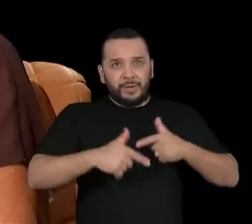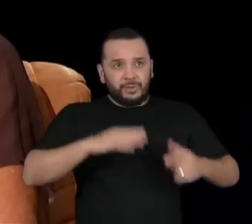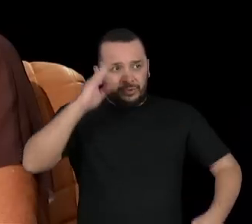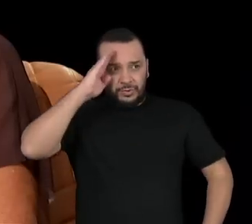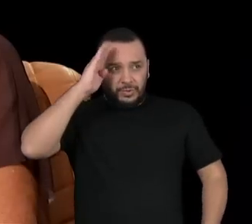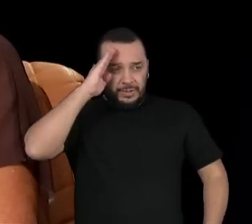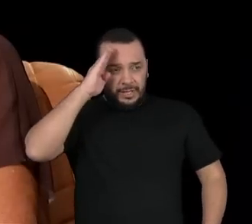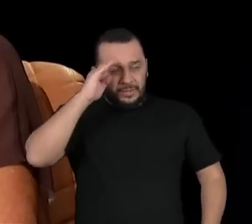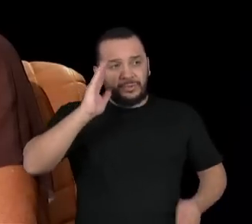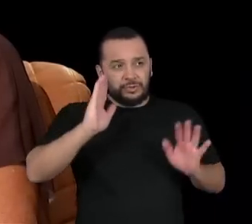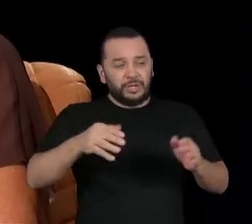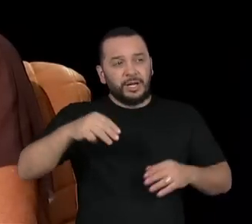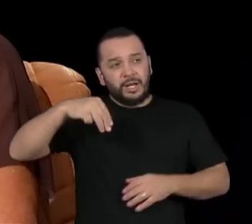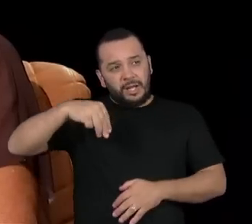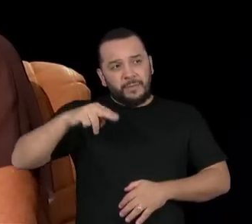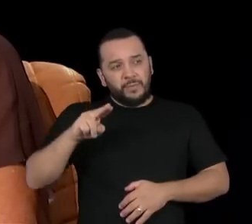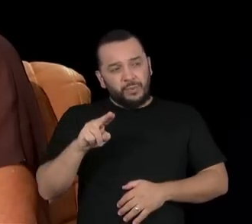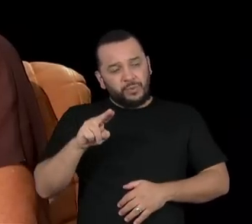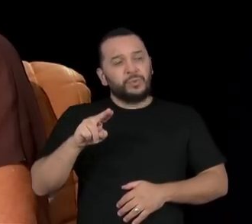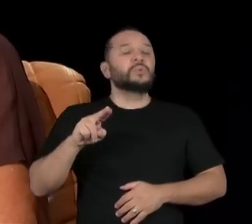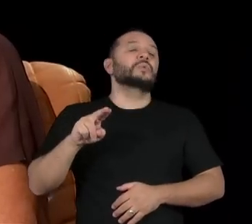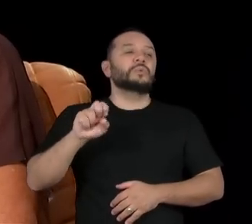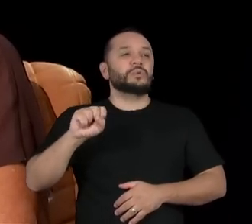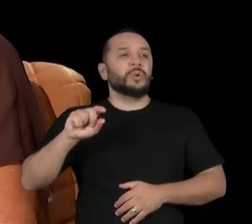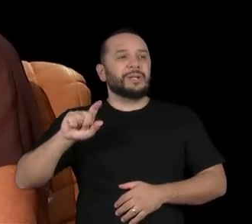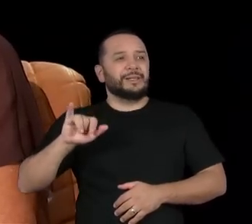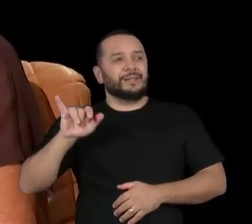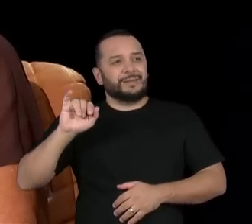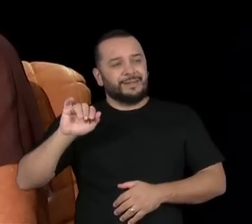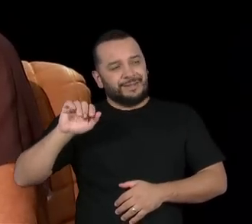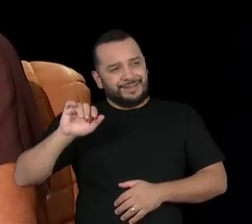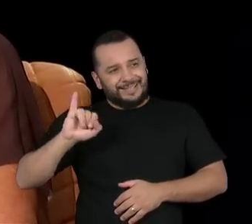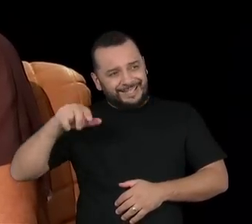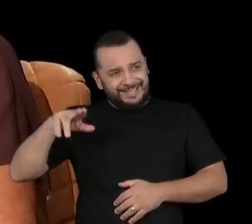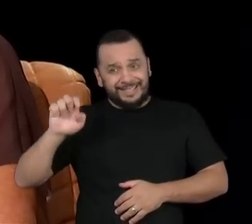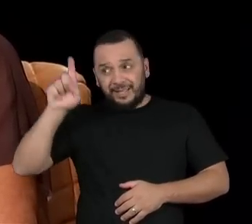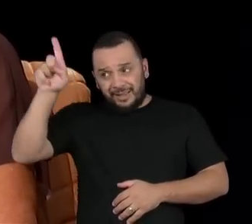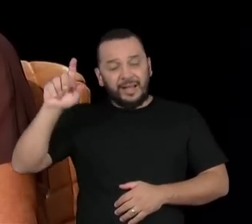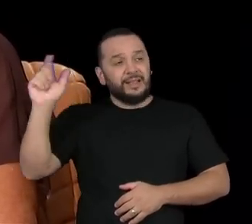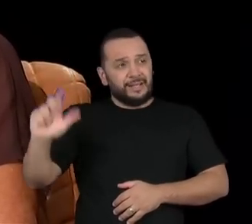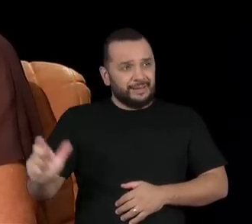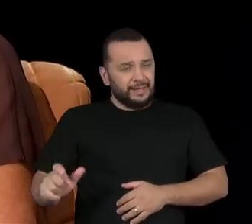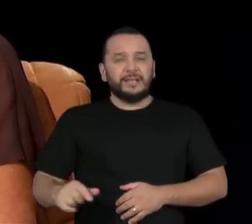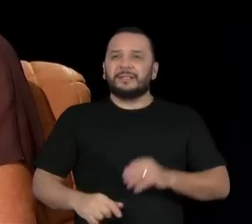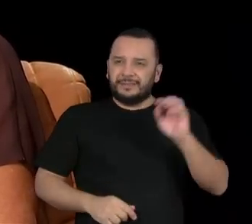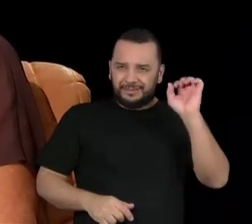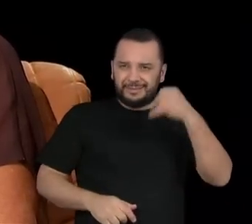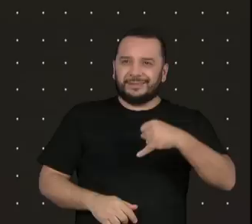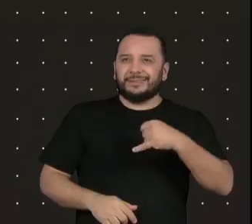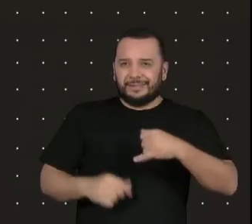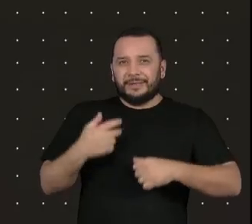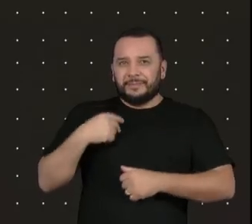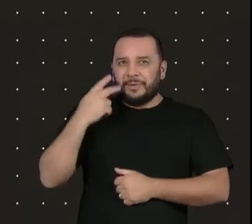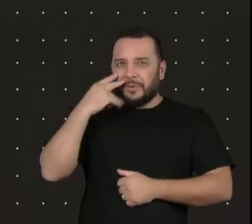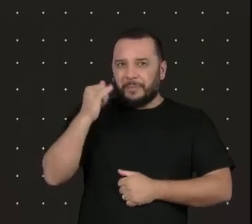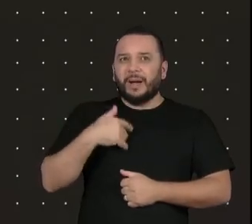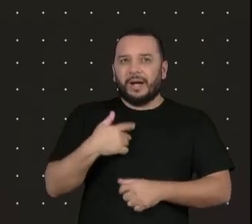senhor. É vero. É vero. É vero. Sim, sim. O meu pai era